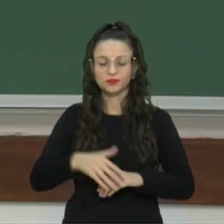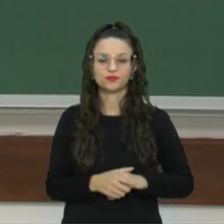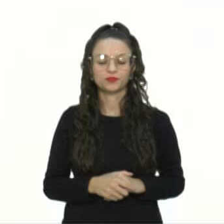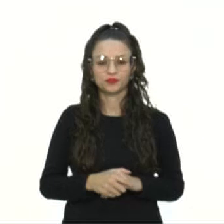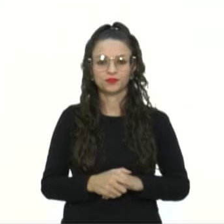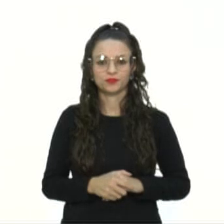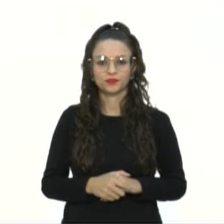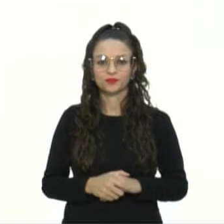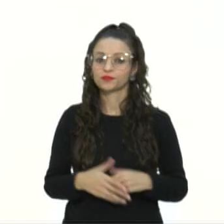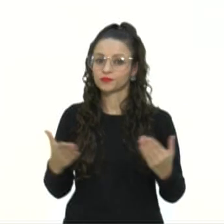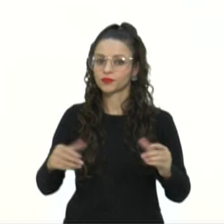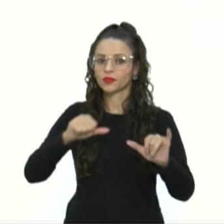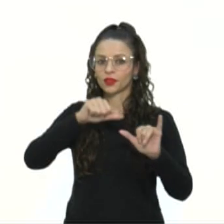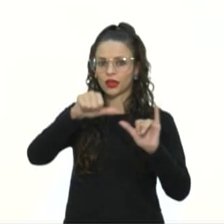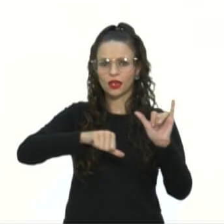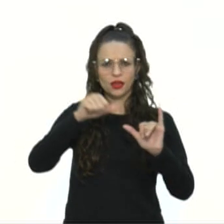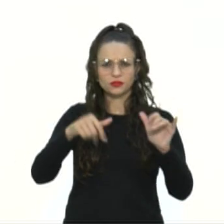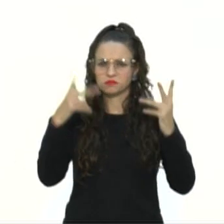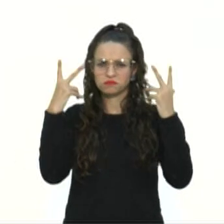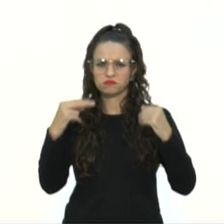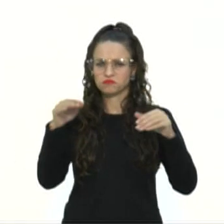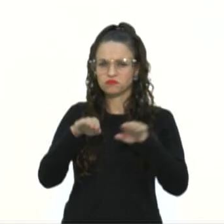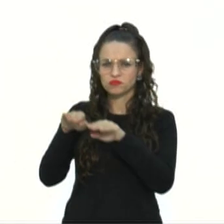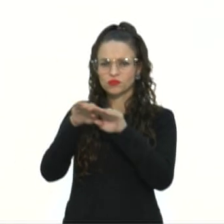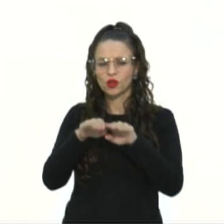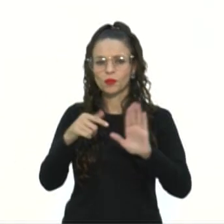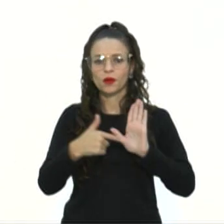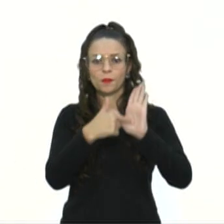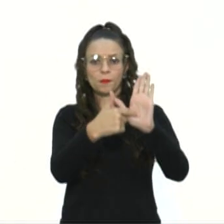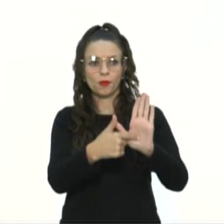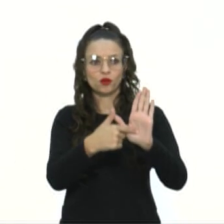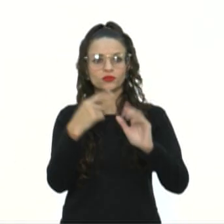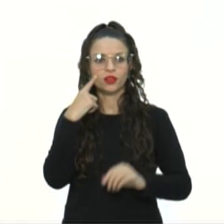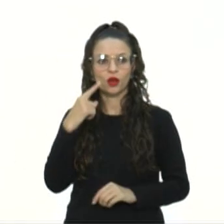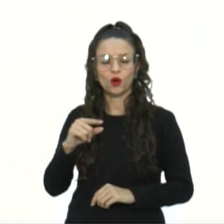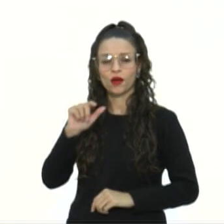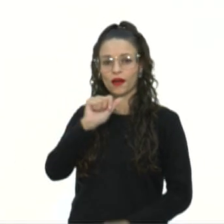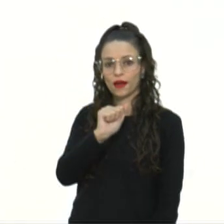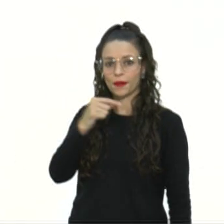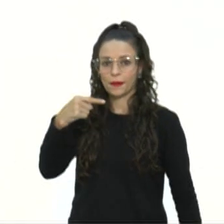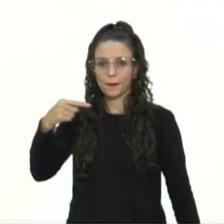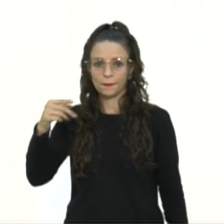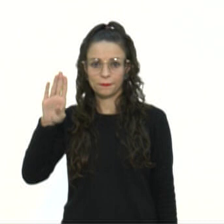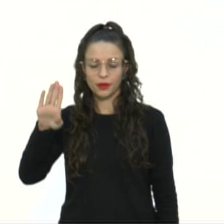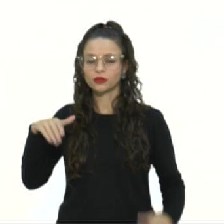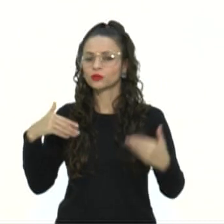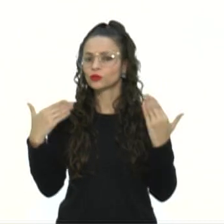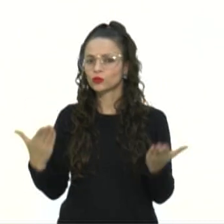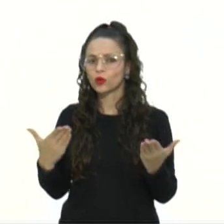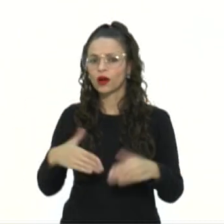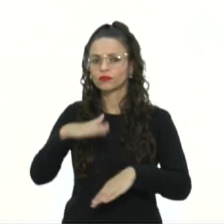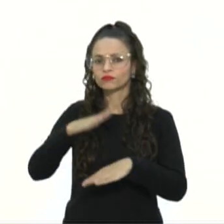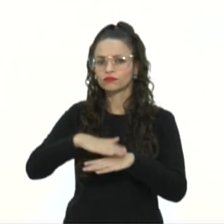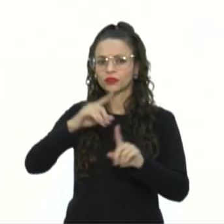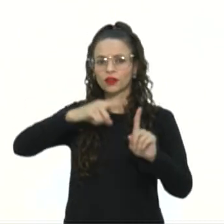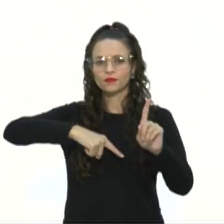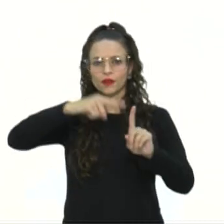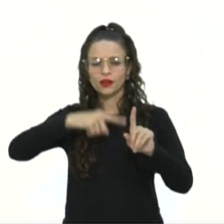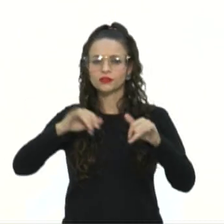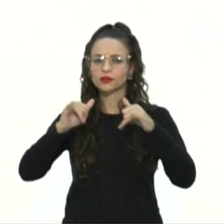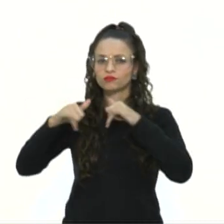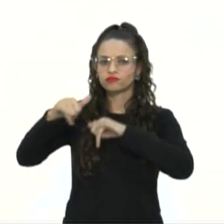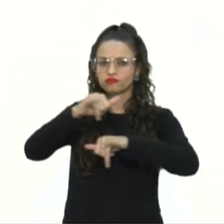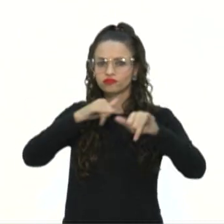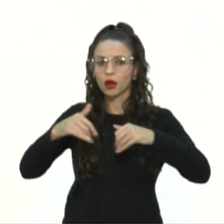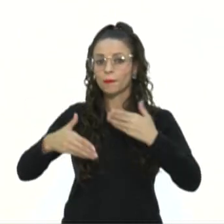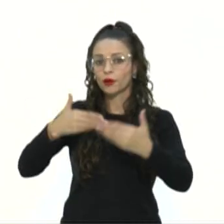Para uma reação genérica representada pela equação A formando B, qual será o valor da variação de entalpia